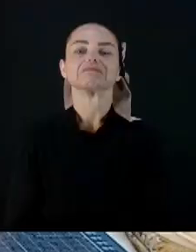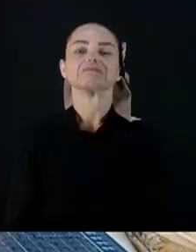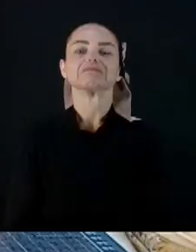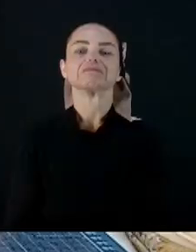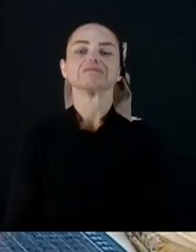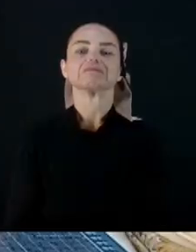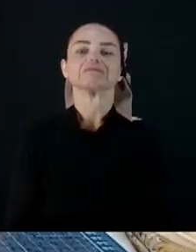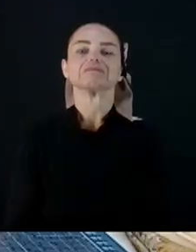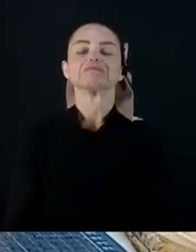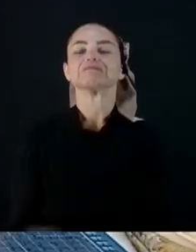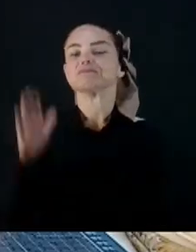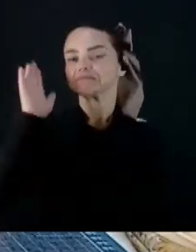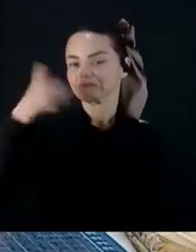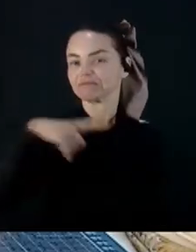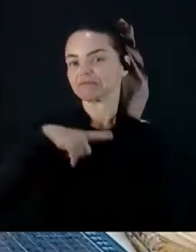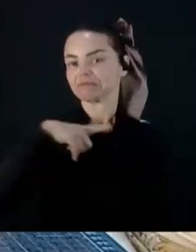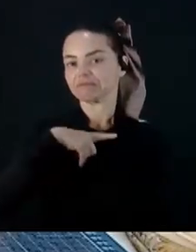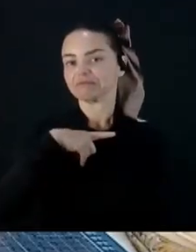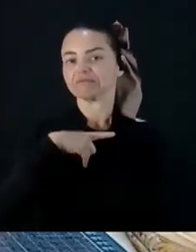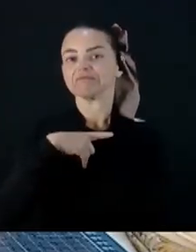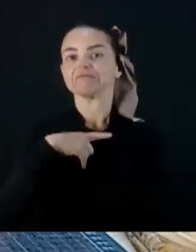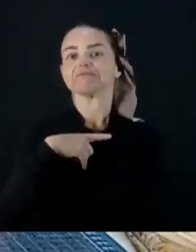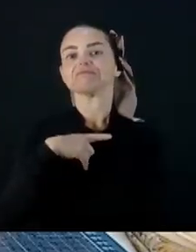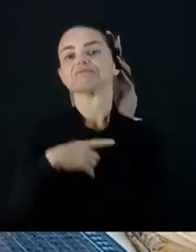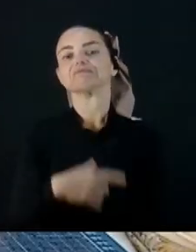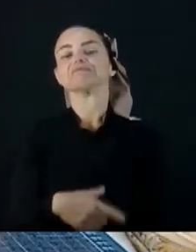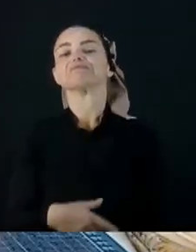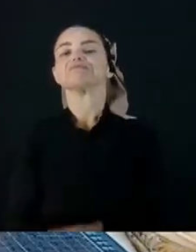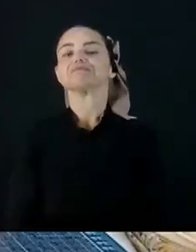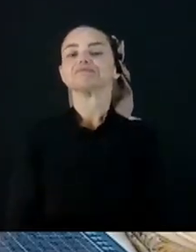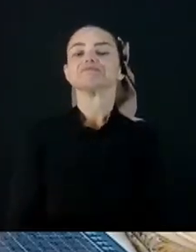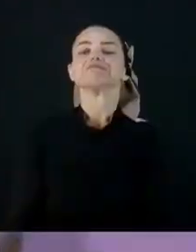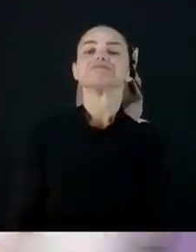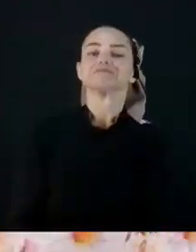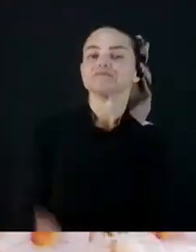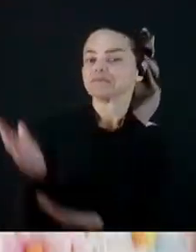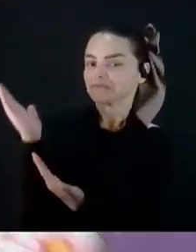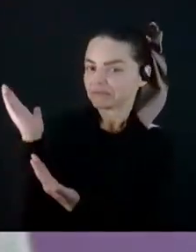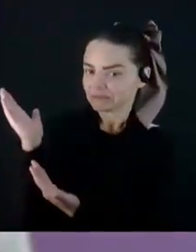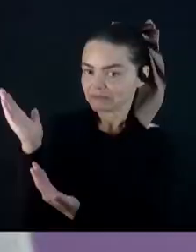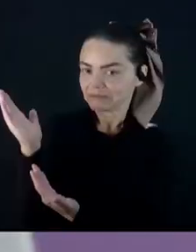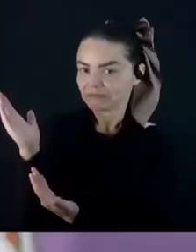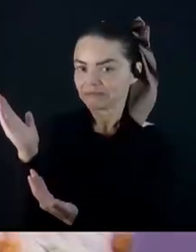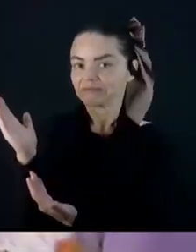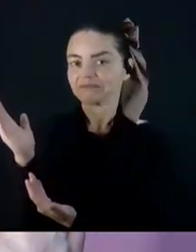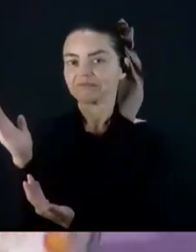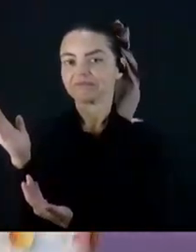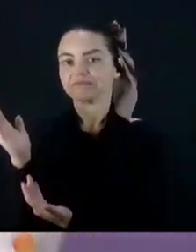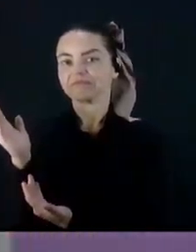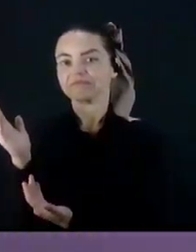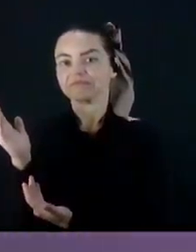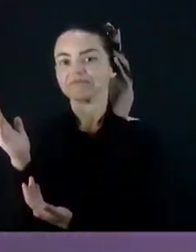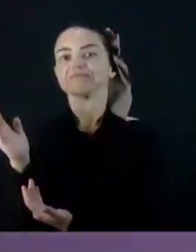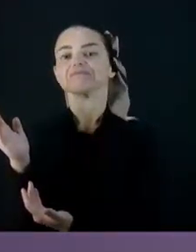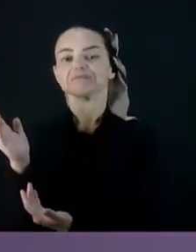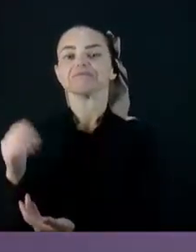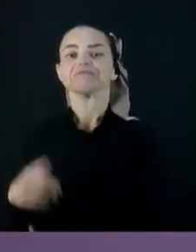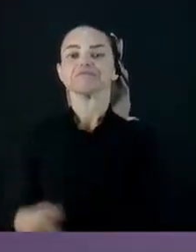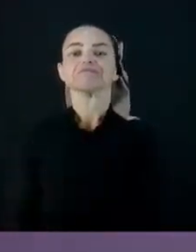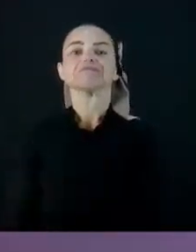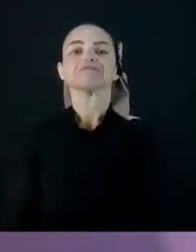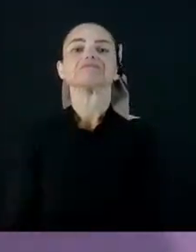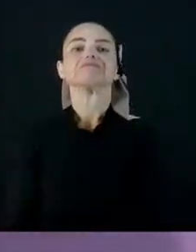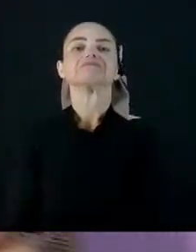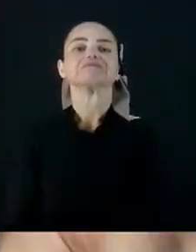daria um saquinho mochila se a gente prender ele aqui. É verdade. Sabe aquelas que a gente só Uma alça coloca só, assim, né?